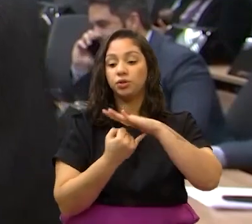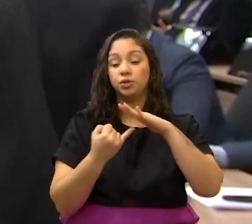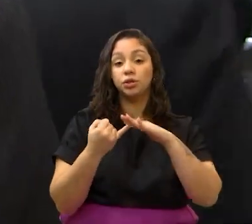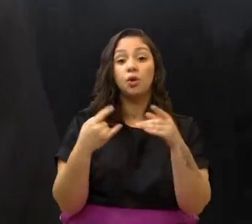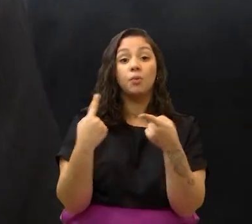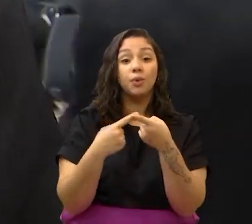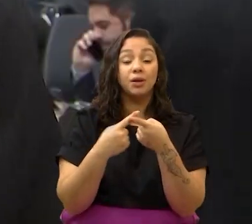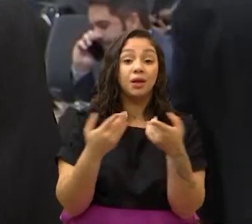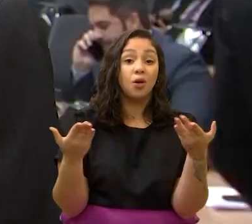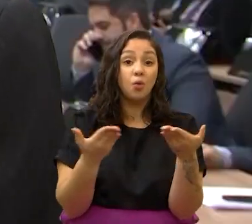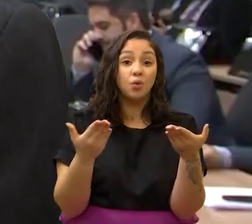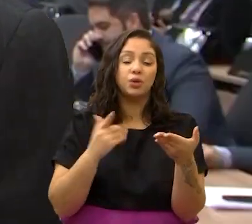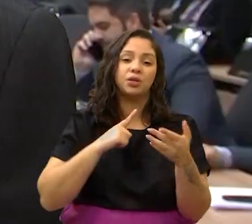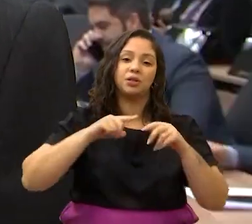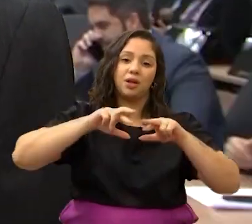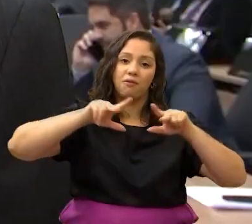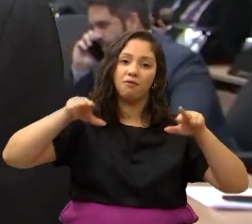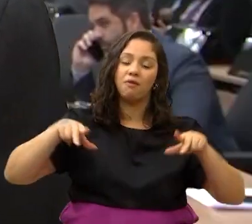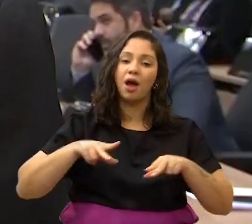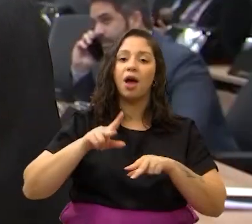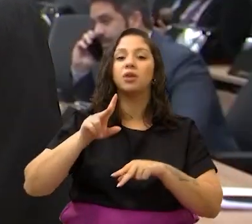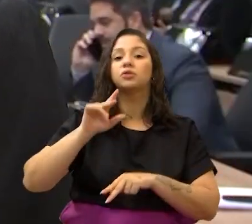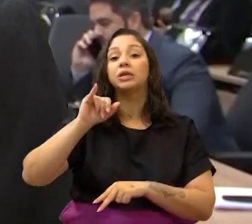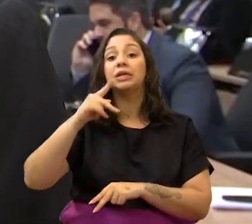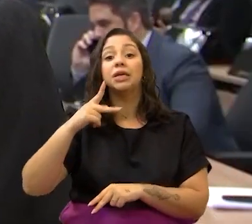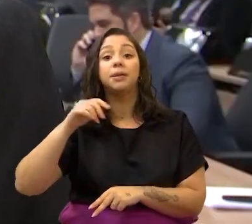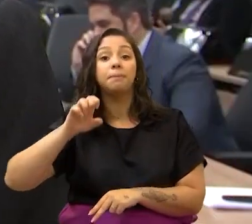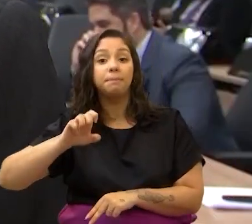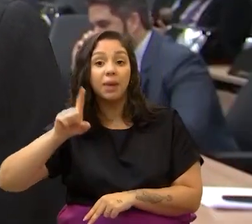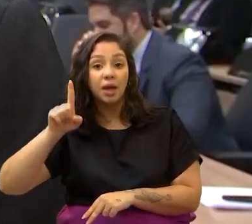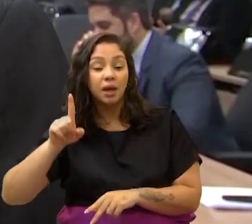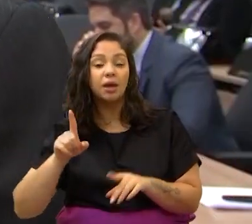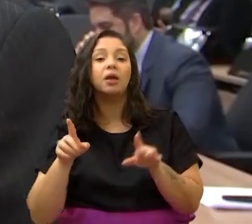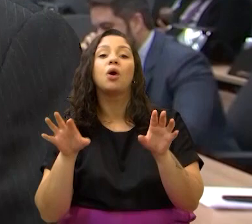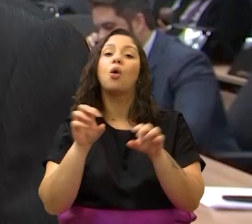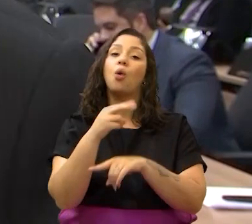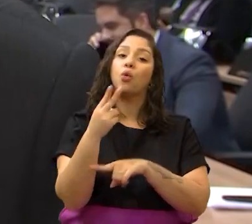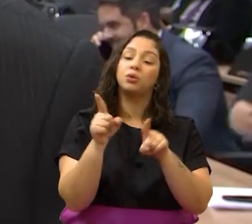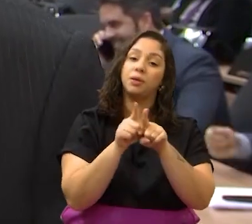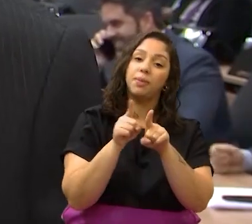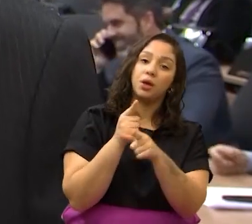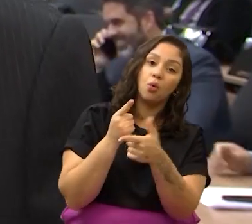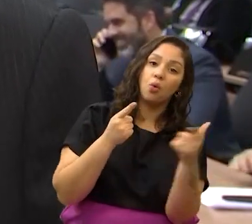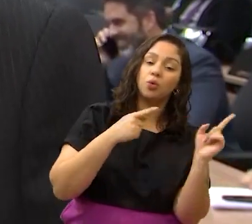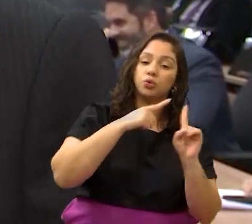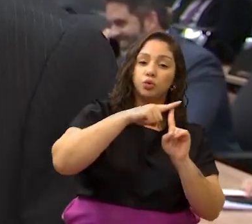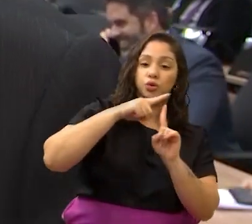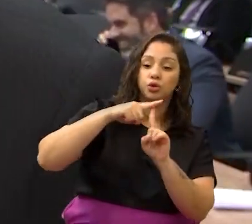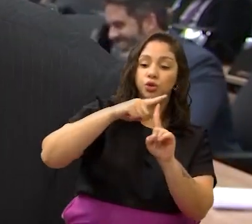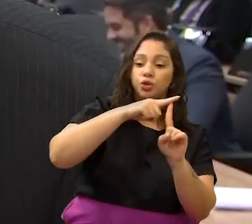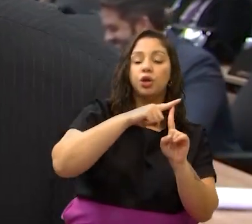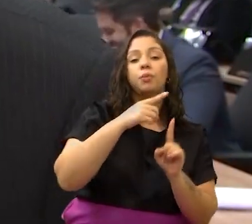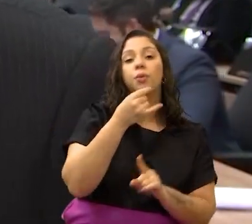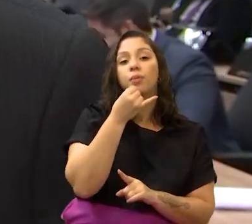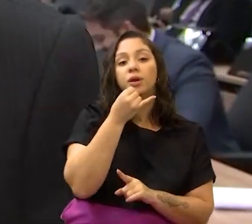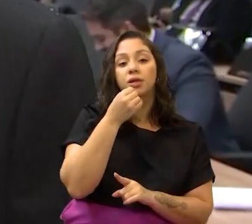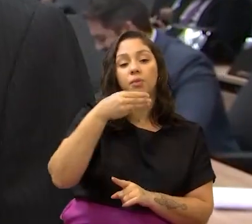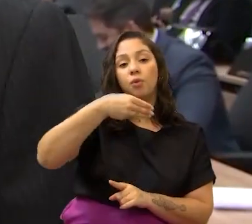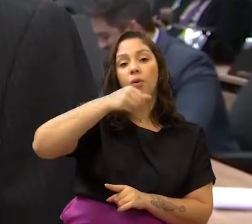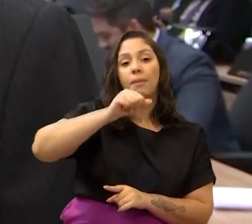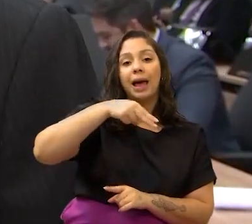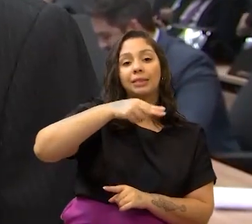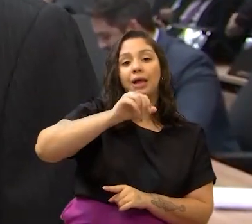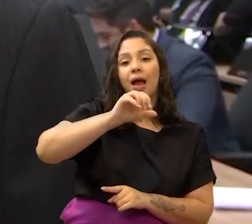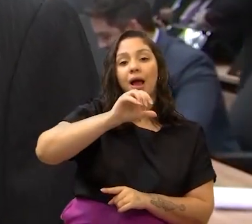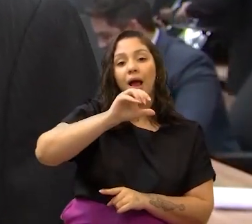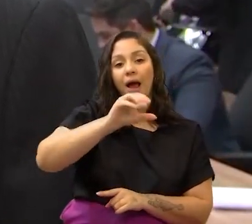entidades, porque hoje você tem muito IP pela cidade como um todo, ou uma outra espécie, como o manacás, que for usado aqui